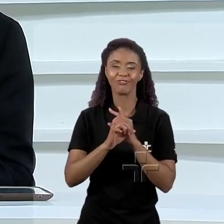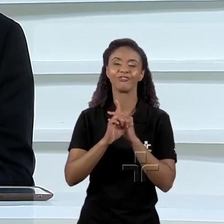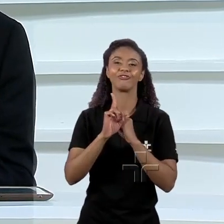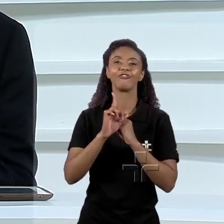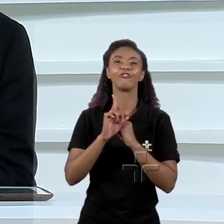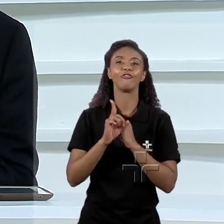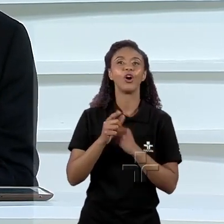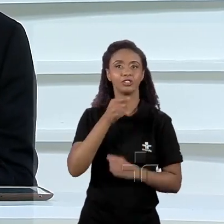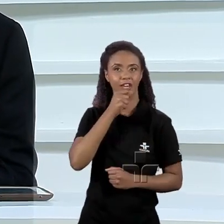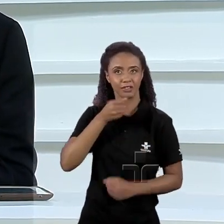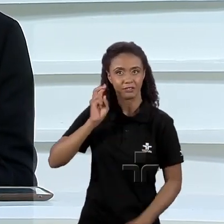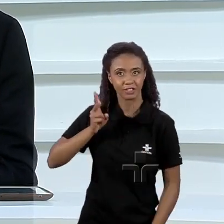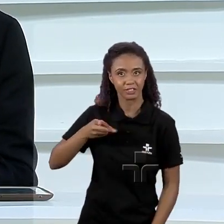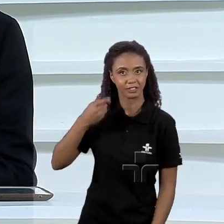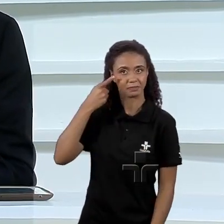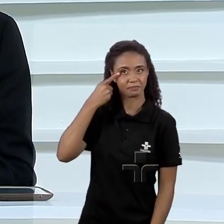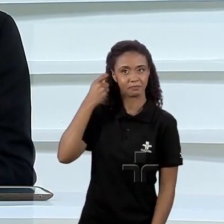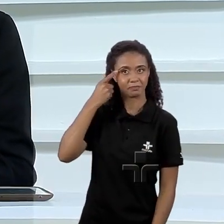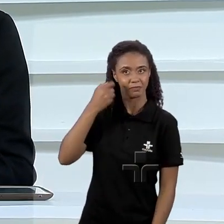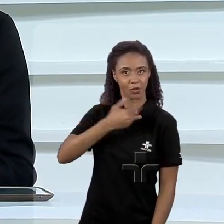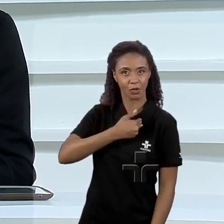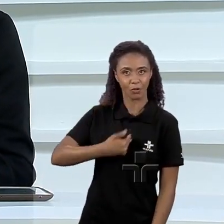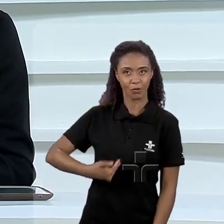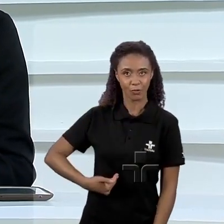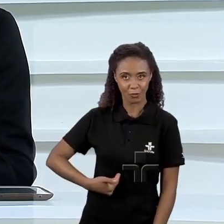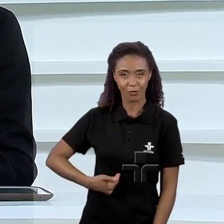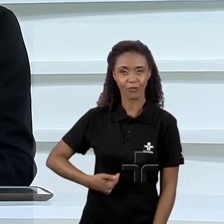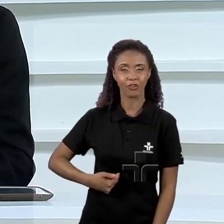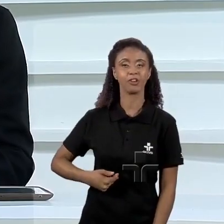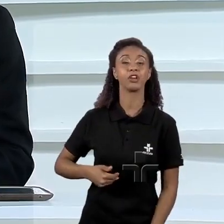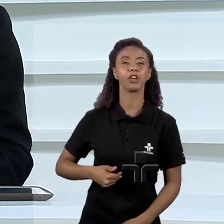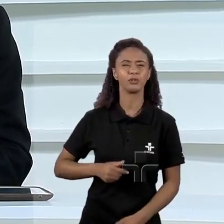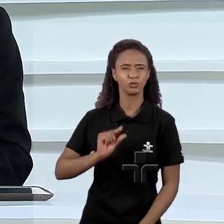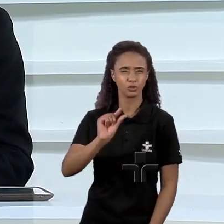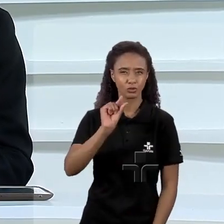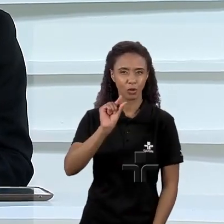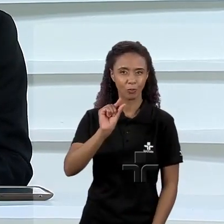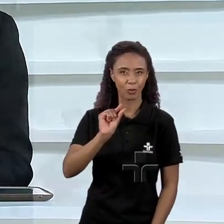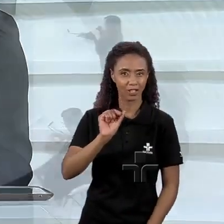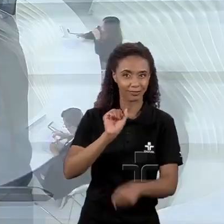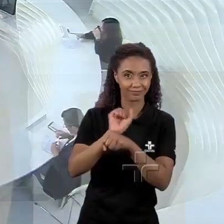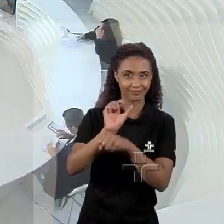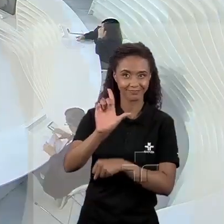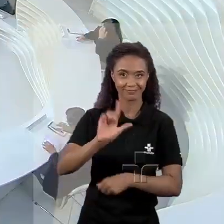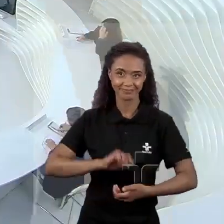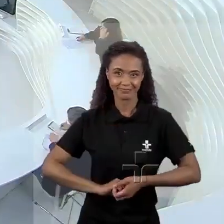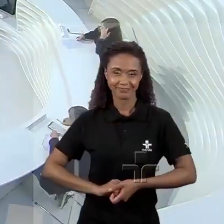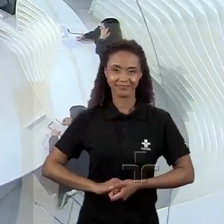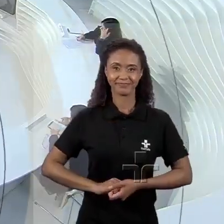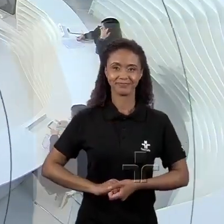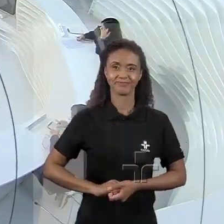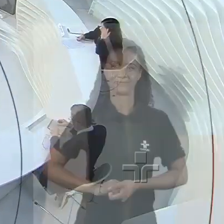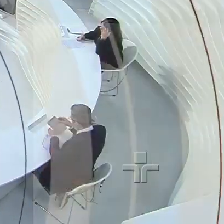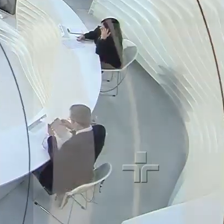entrevista com o candidato do PSDB ao governo do Estado, João Dória, daqui a pouquinho. Até já.